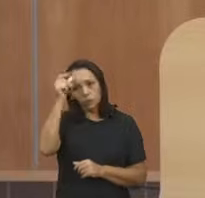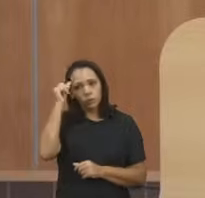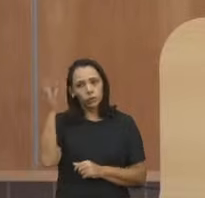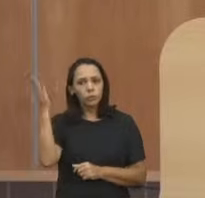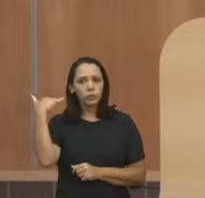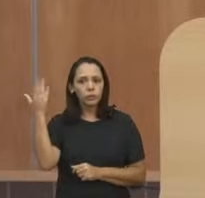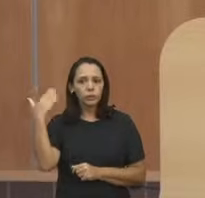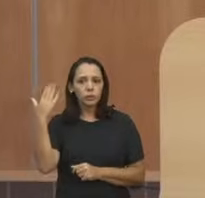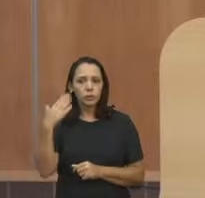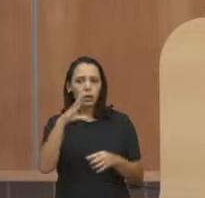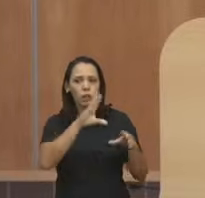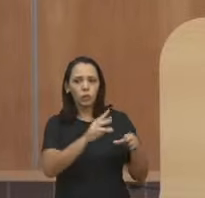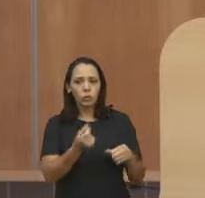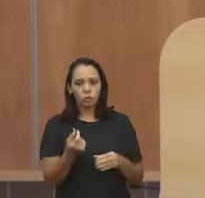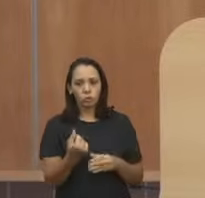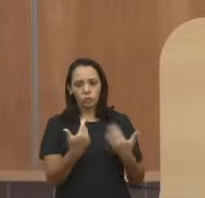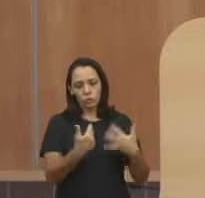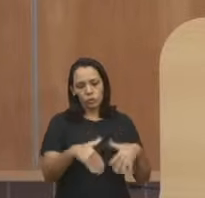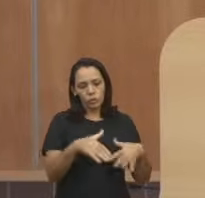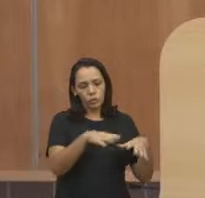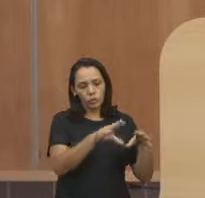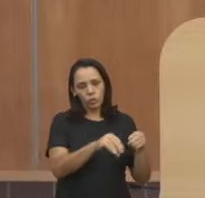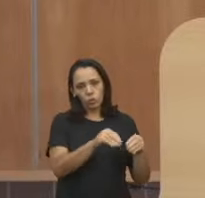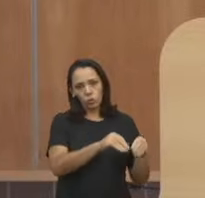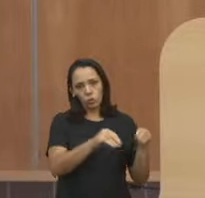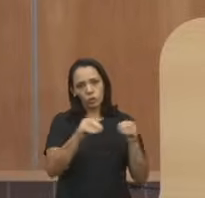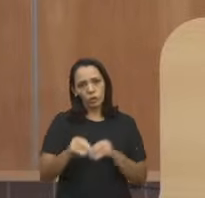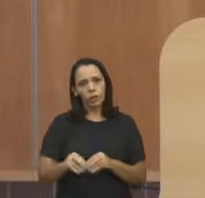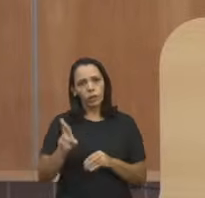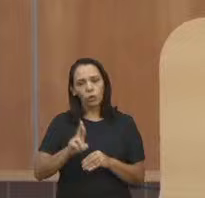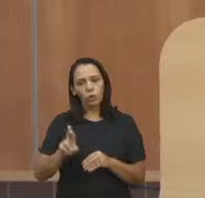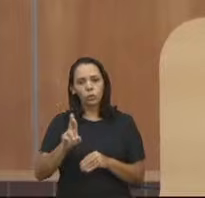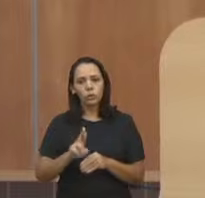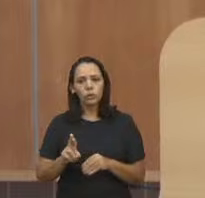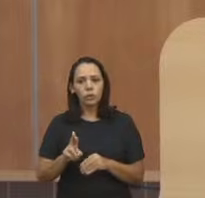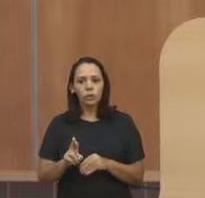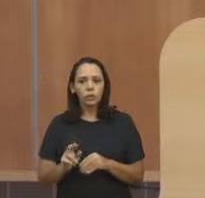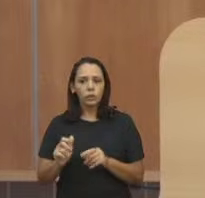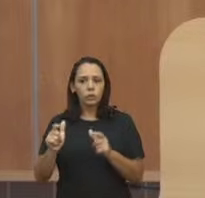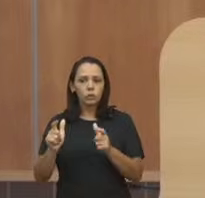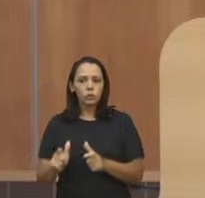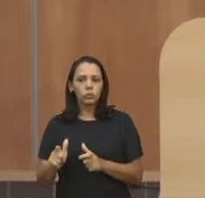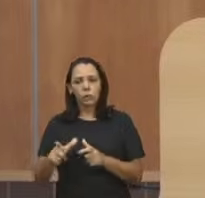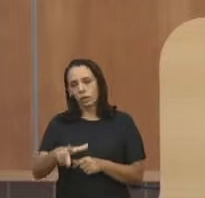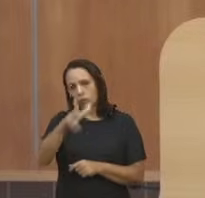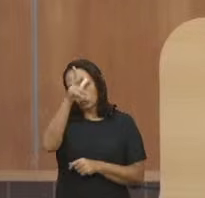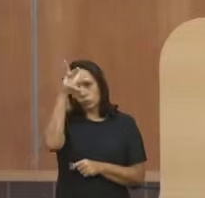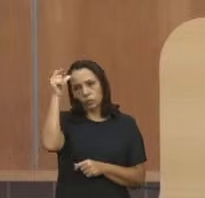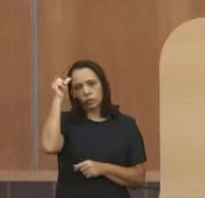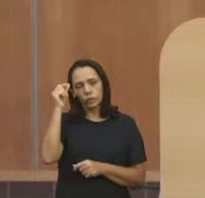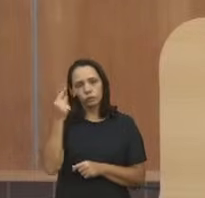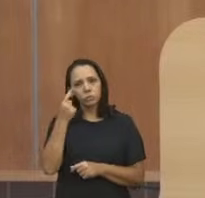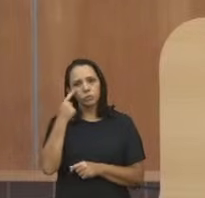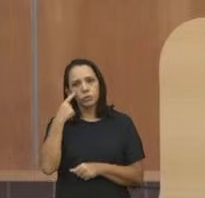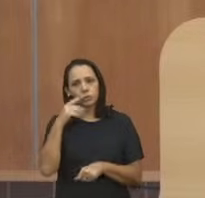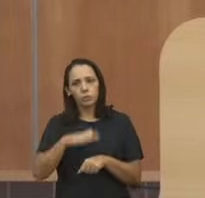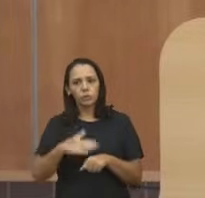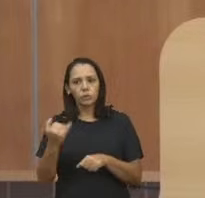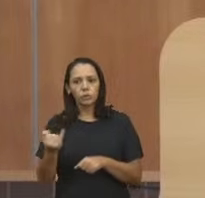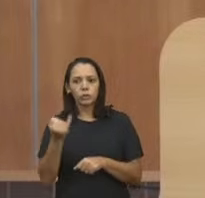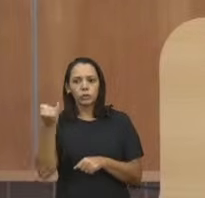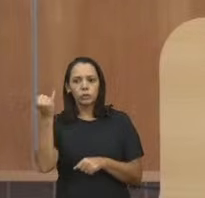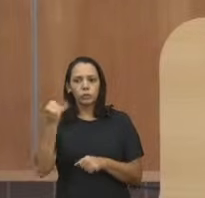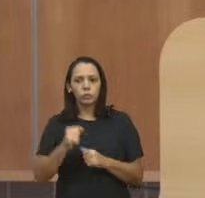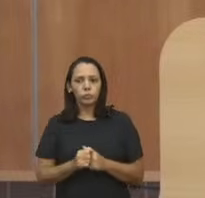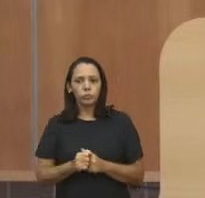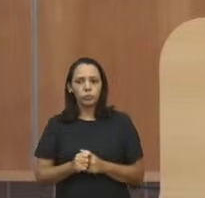as atividades, alocar as ações administrativas nos pontos que o prefeito considera mais importantes. Mais uma vez, a